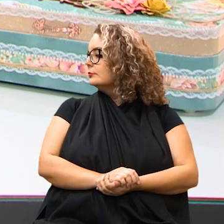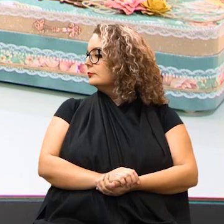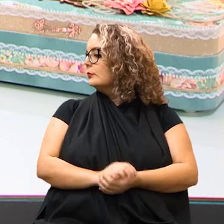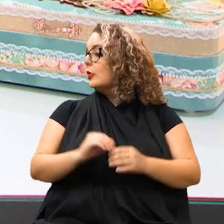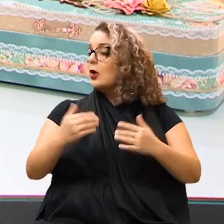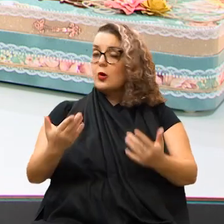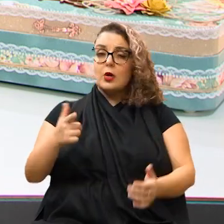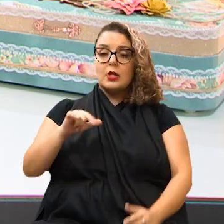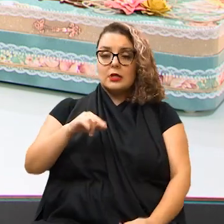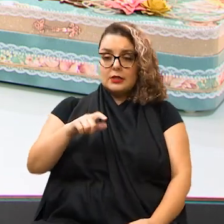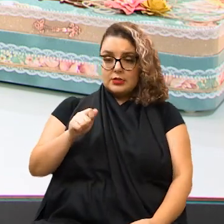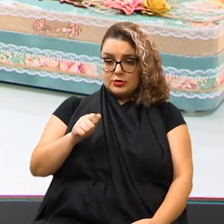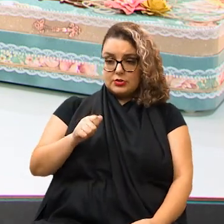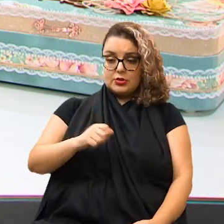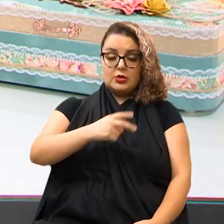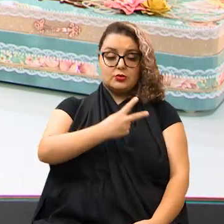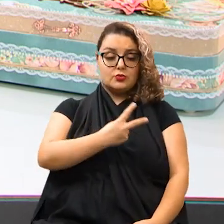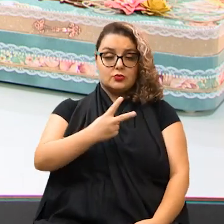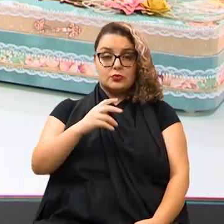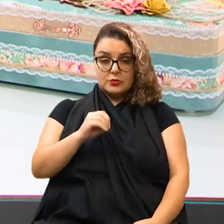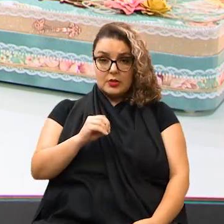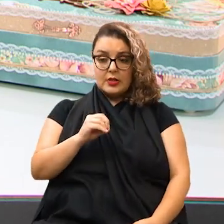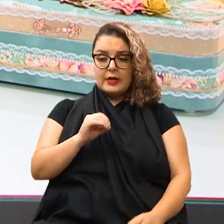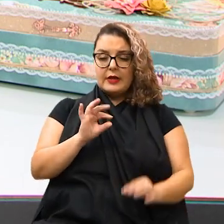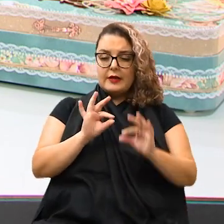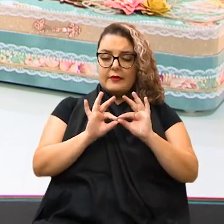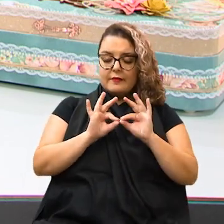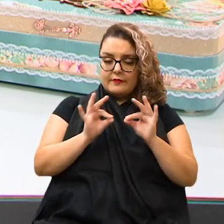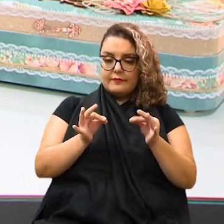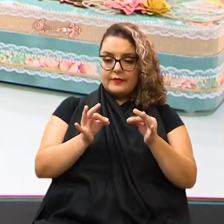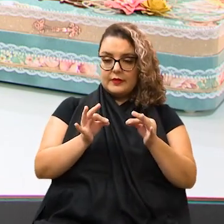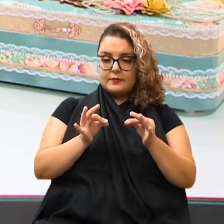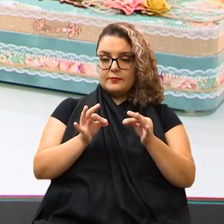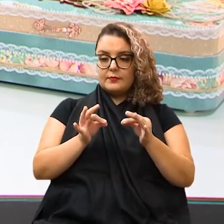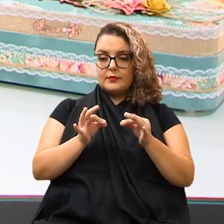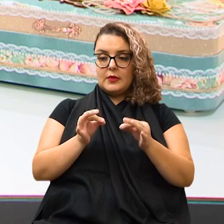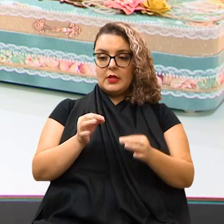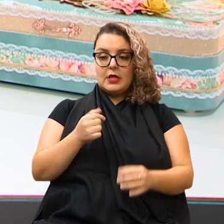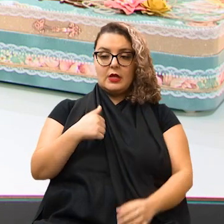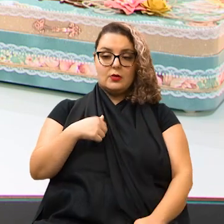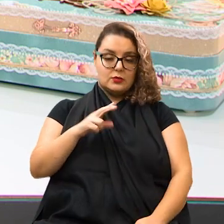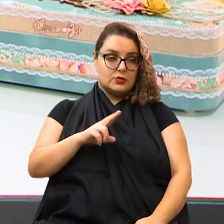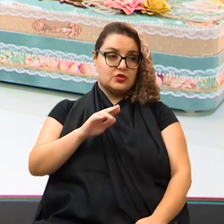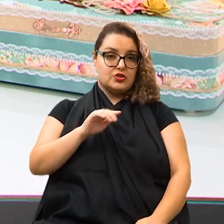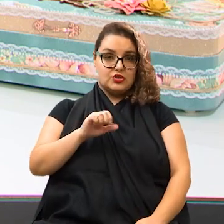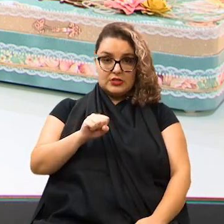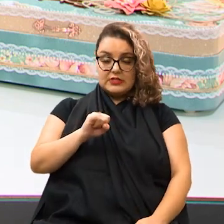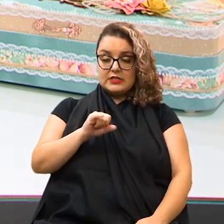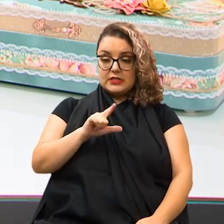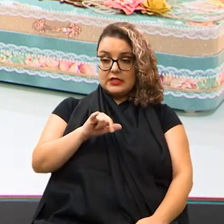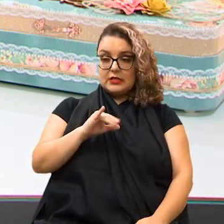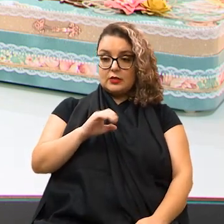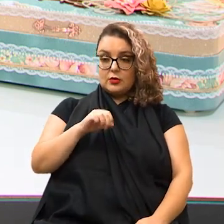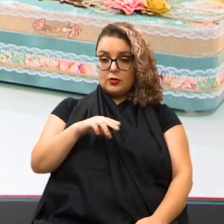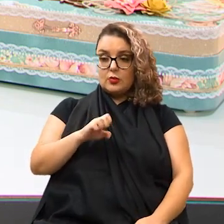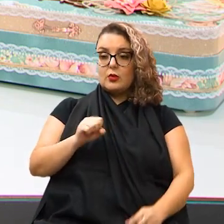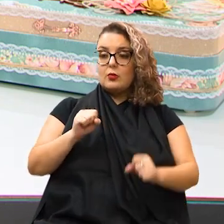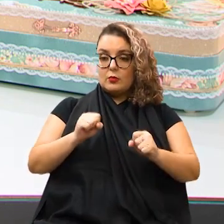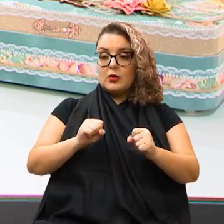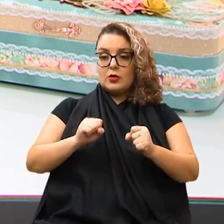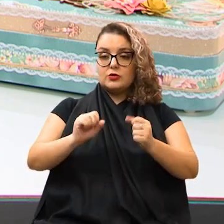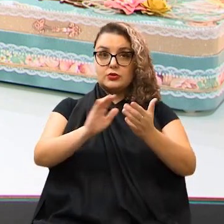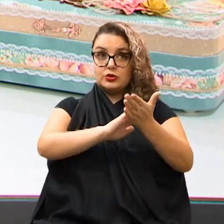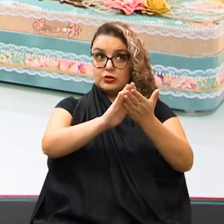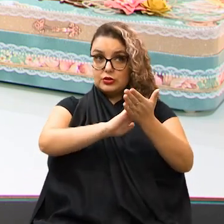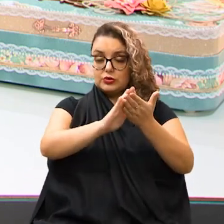Qual que é essa lixa? Essa é uma lixa 220, é uma lixa fina. É lógico que eu tô usando uma lixinha de silicone aqui, mas pode ser qualquer lixa comum, tá? Uma lixa